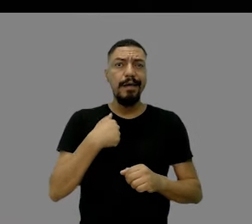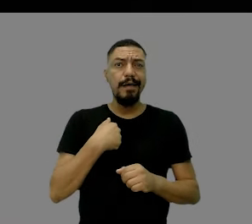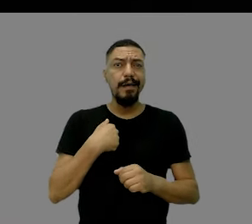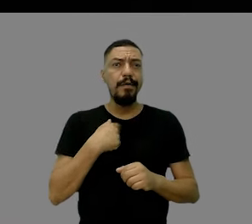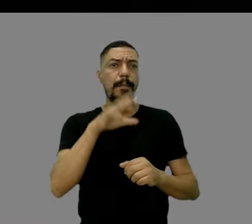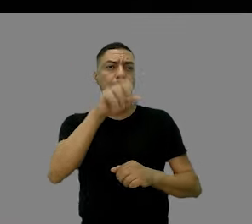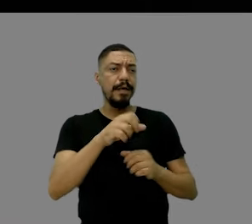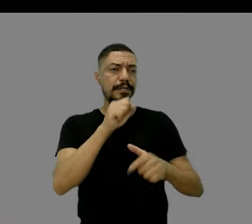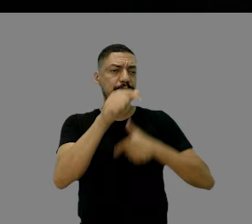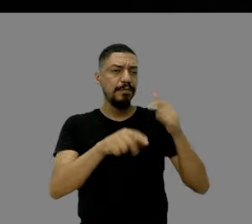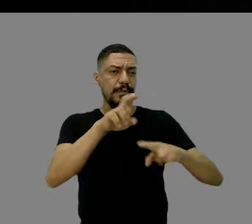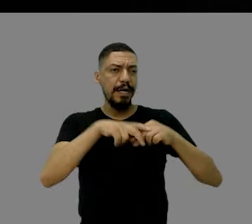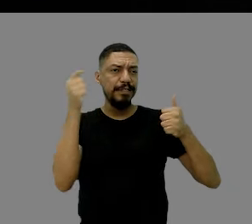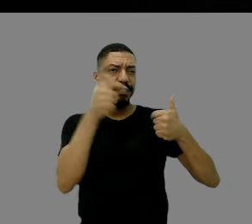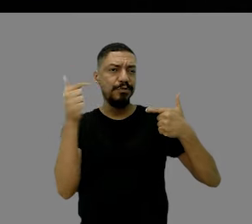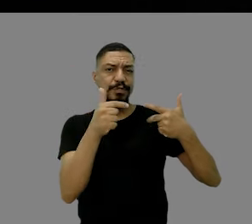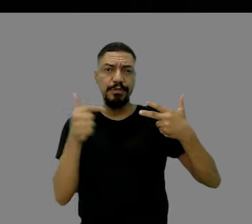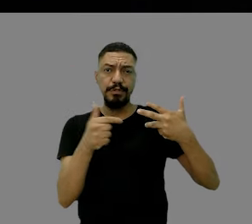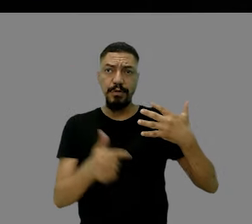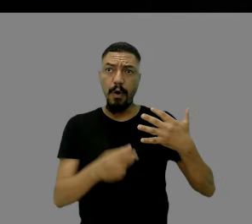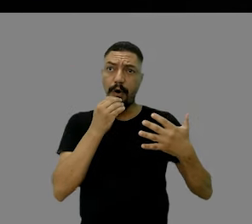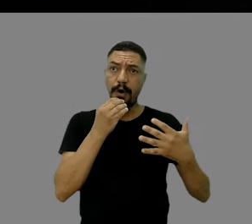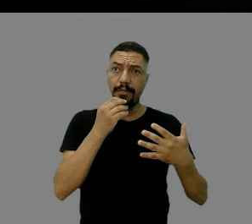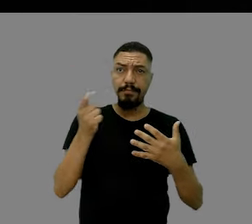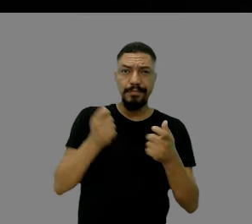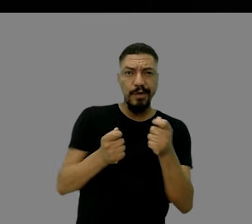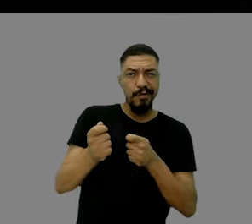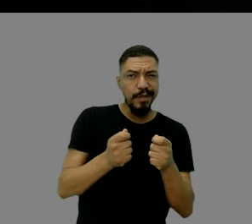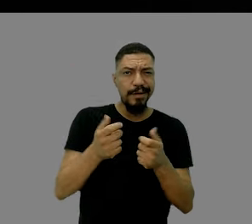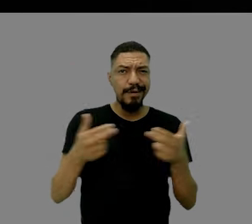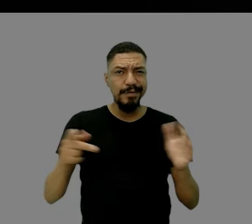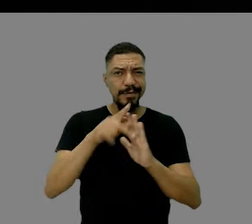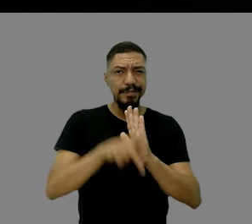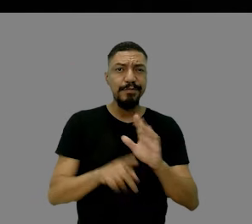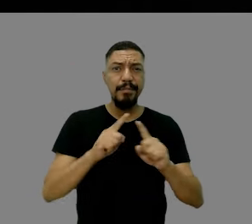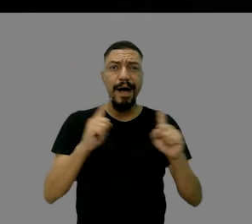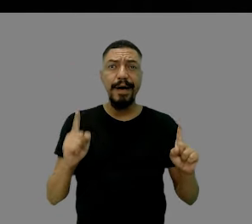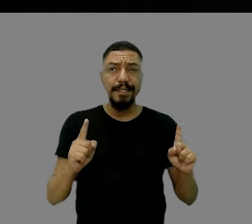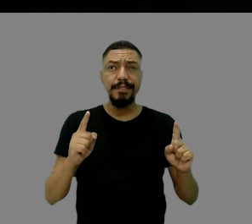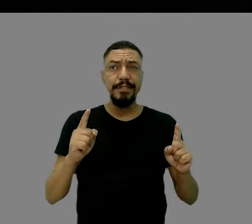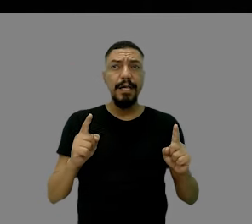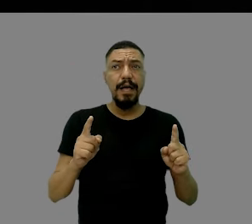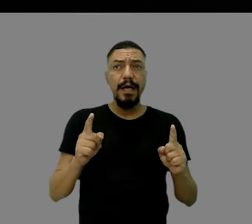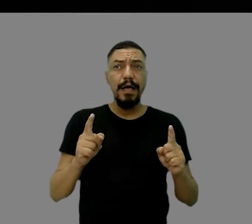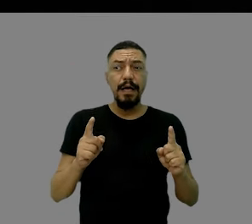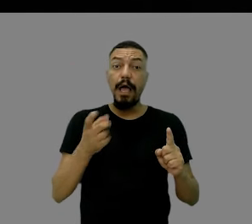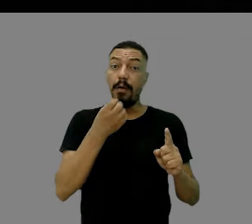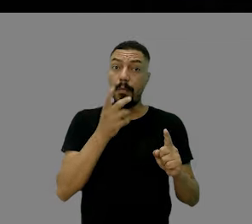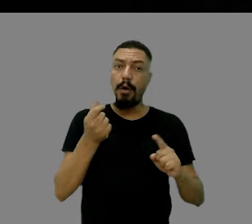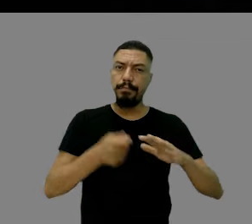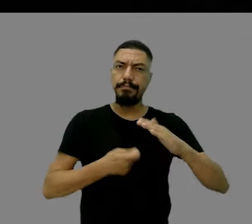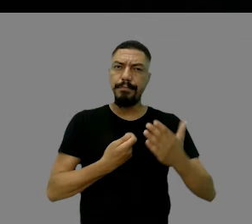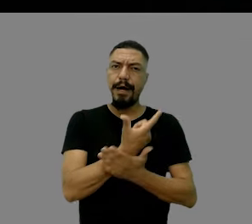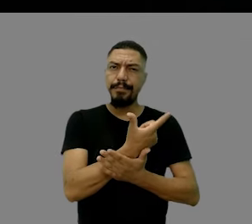causa disso, disso, disso. Claro, você vai ter que apertar alguma coisa ali no projeto, etc. Mas eu diria que é um bom custo, assim. Né?